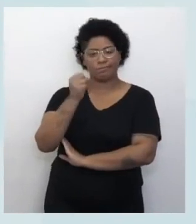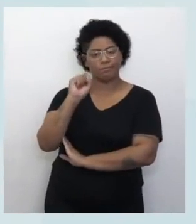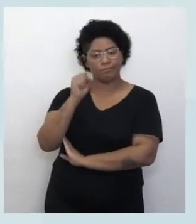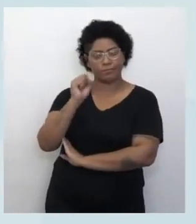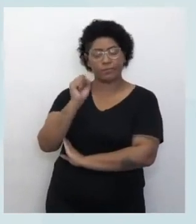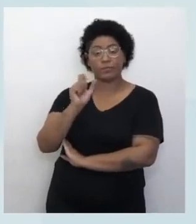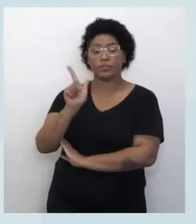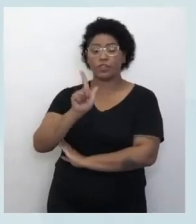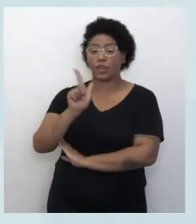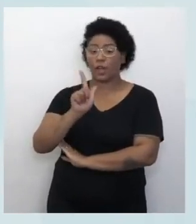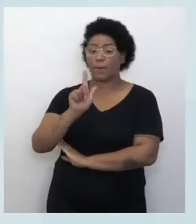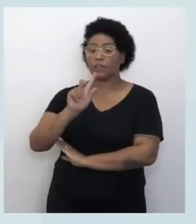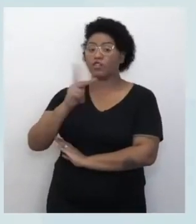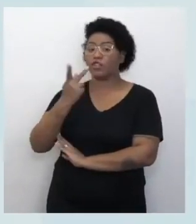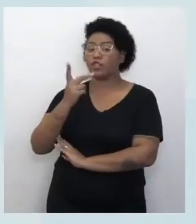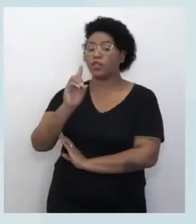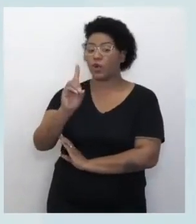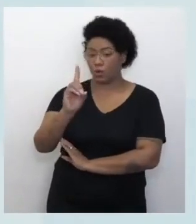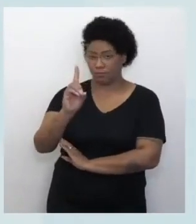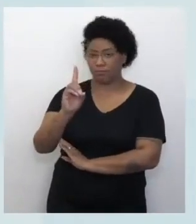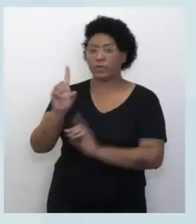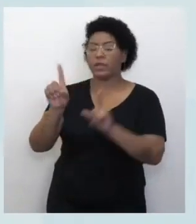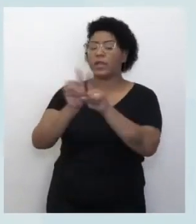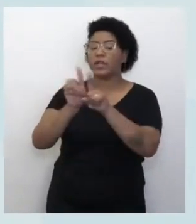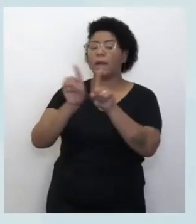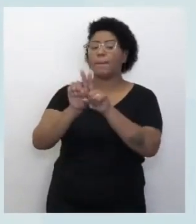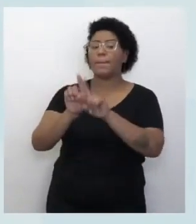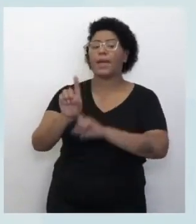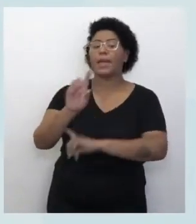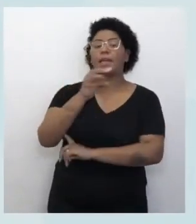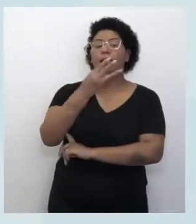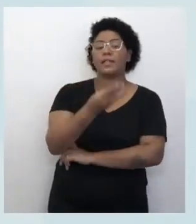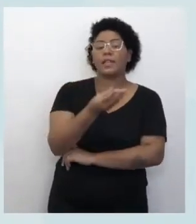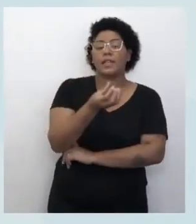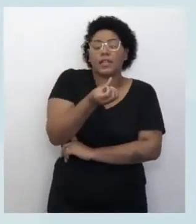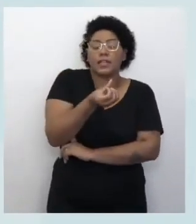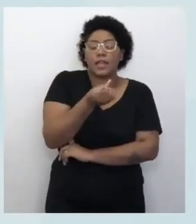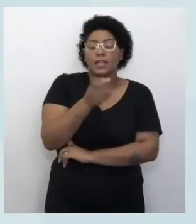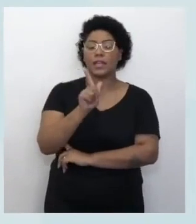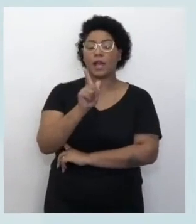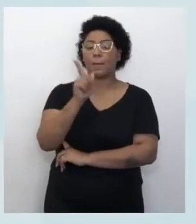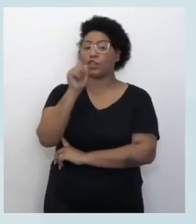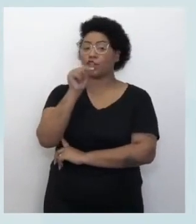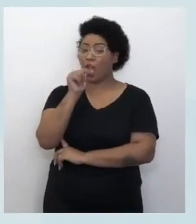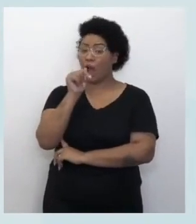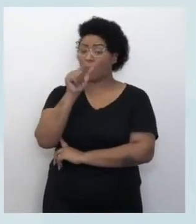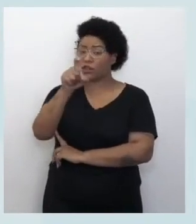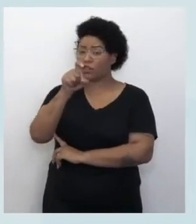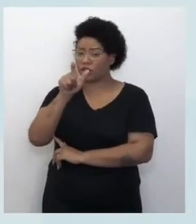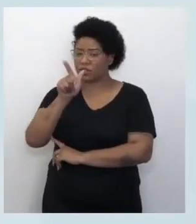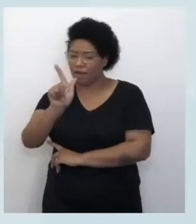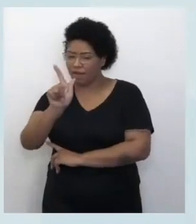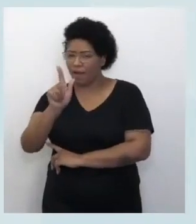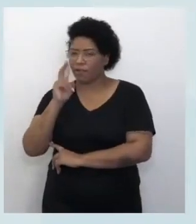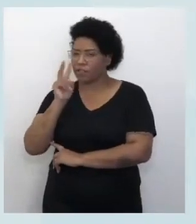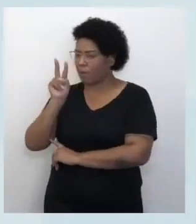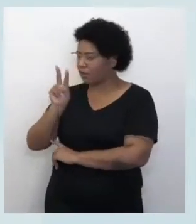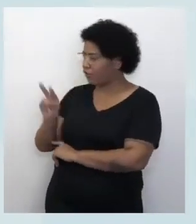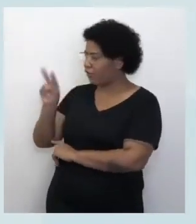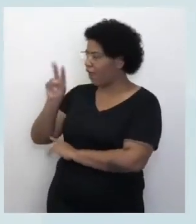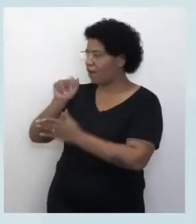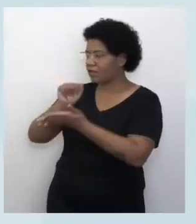de 36 gramas de água e X gramas de cloreto de magnésio. Analise essas informações